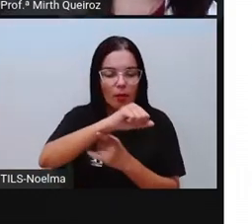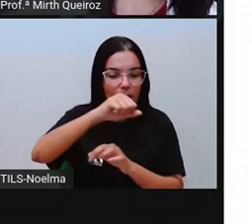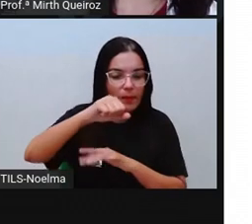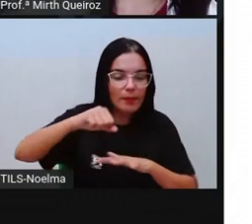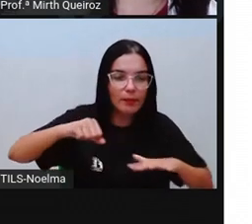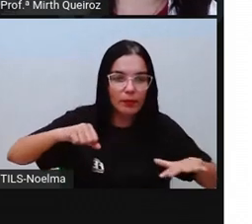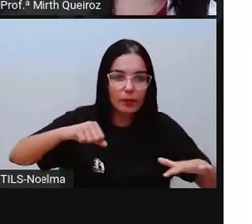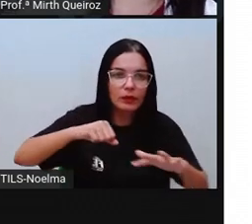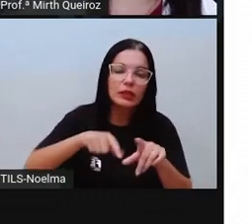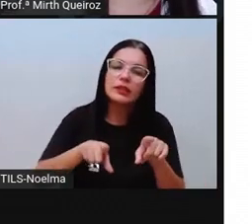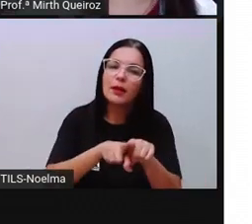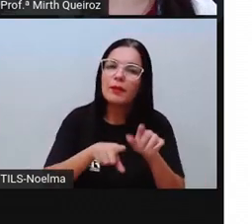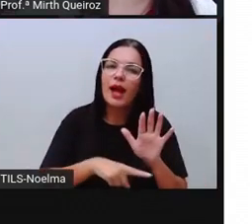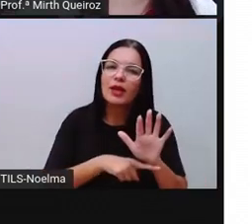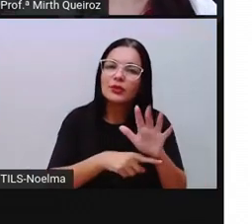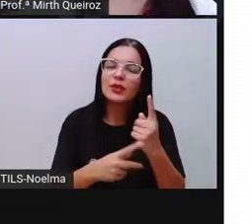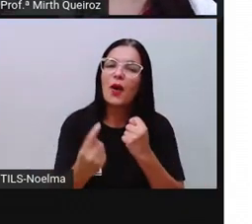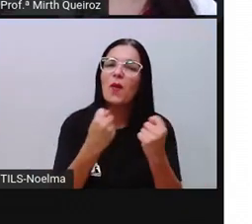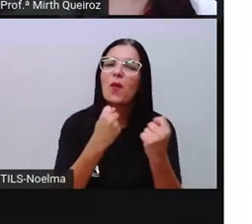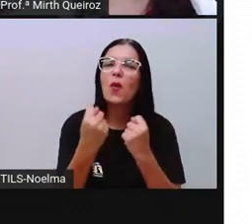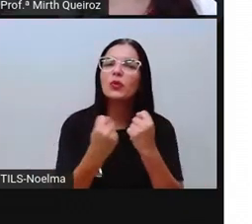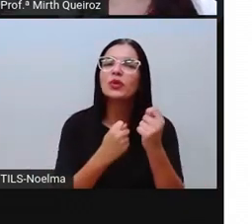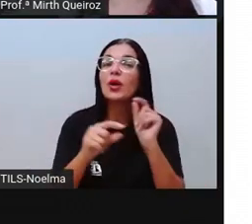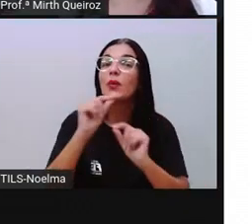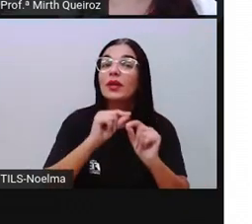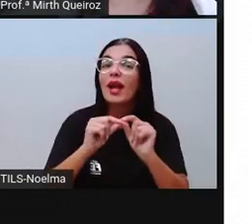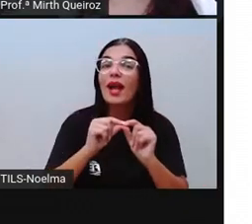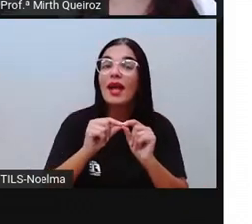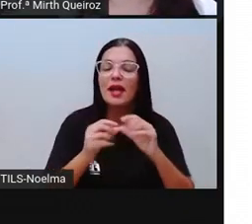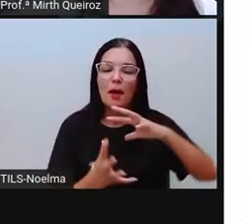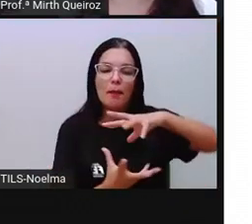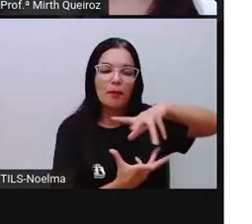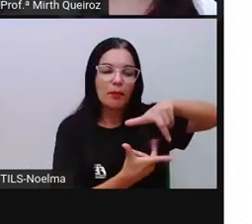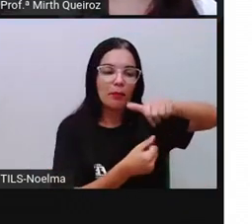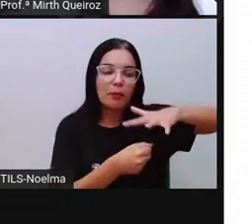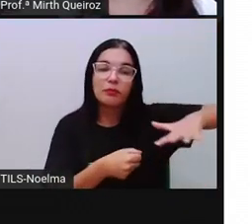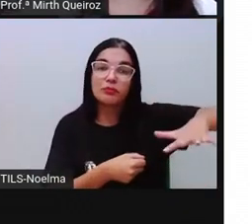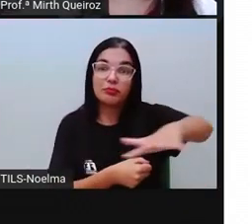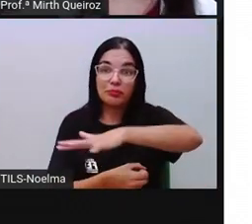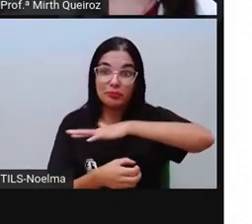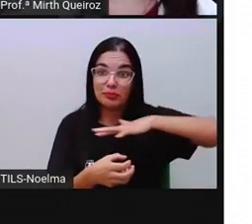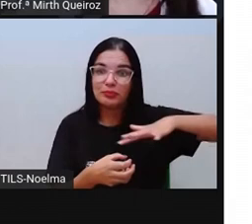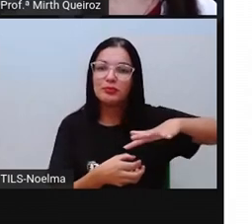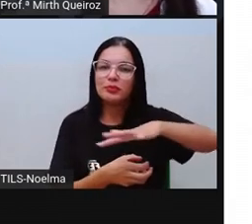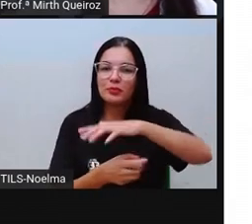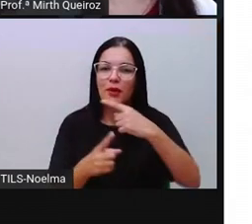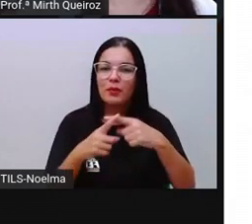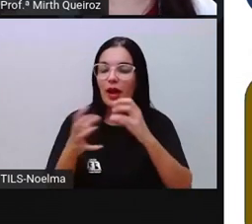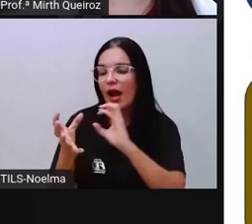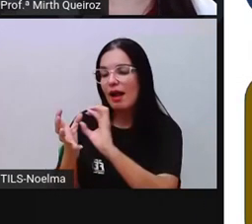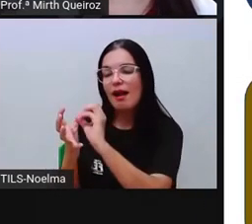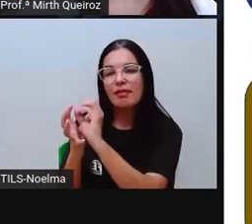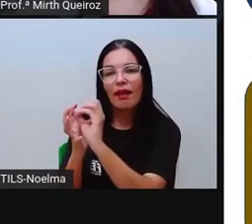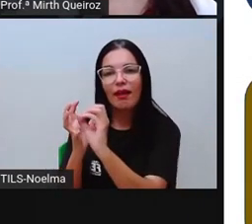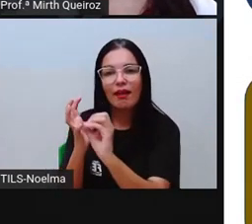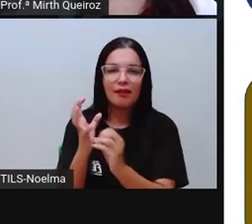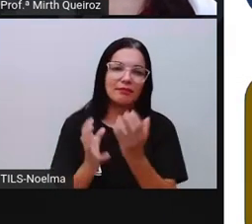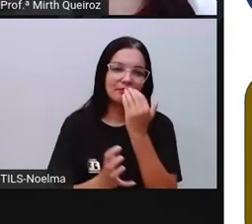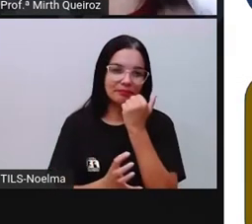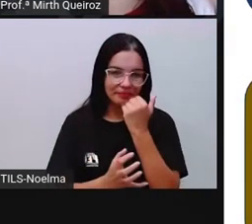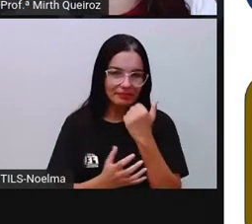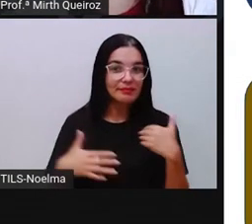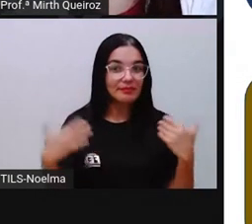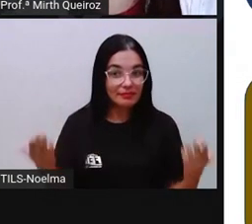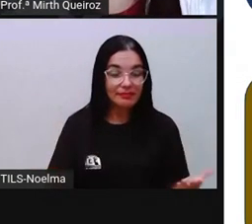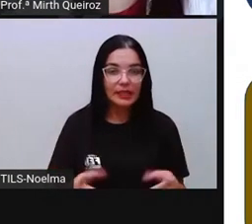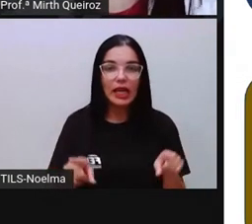também está ajudando aí no controle da biodiversidade, né? A partir aí da cadeia alimentar.